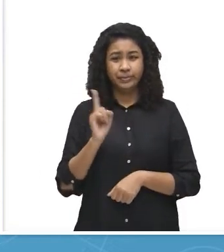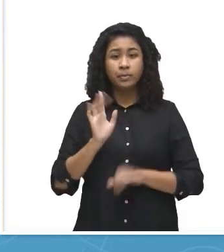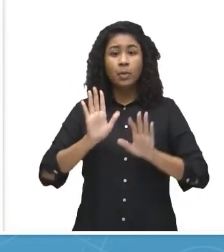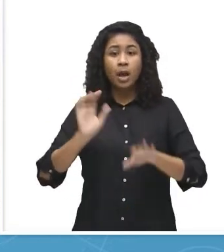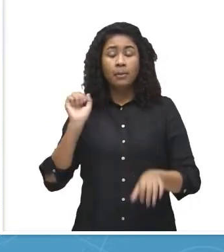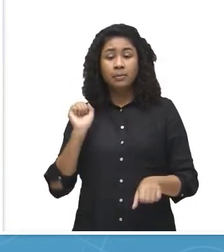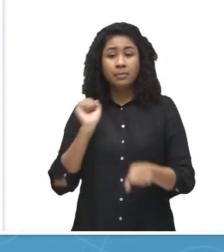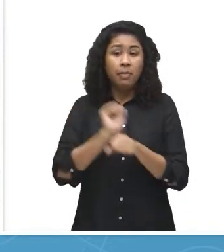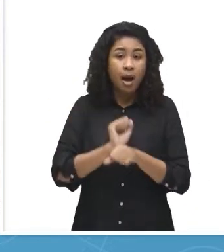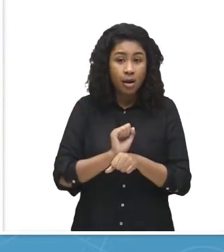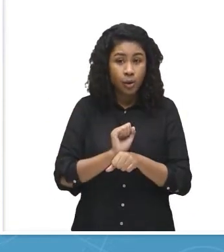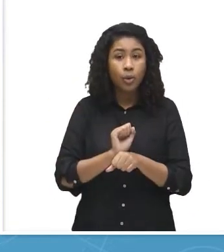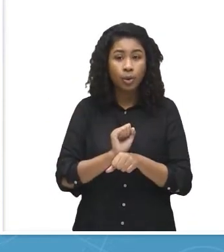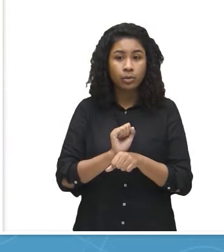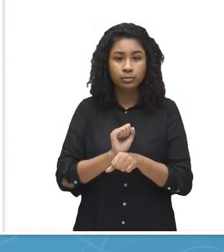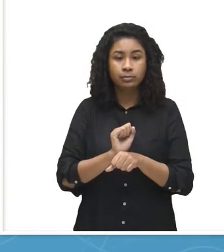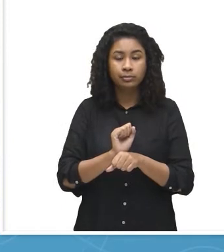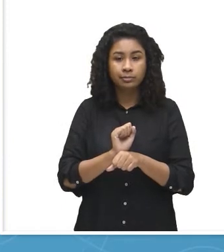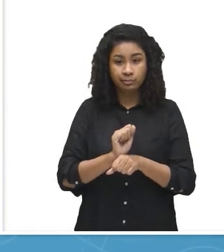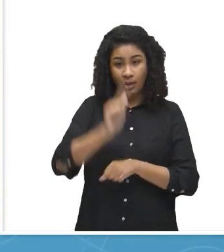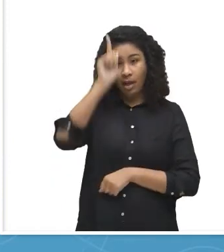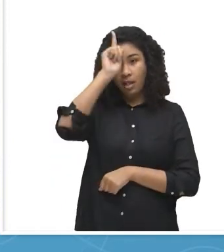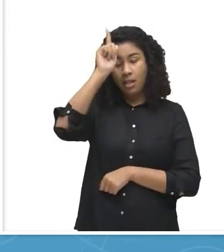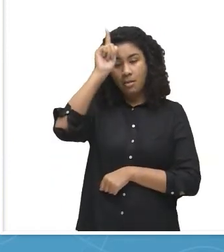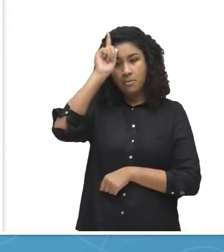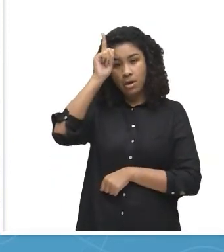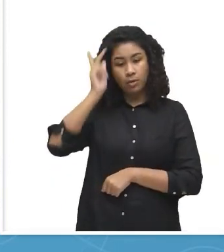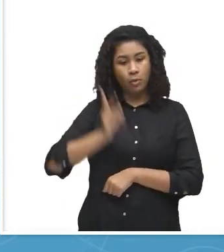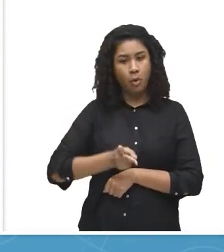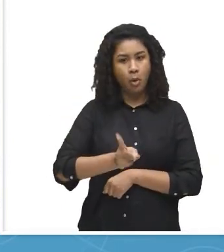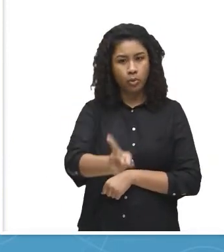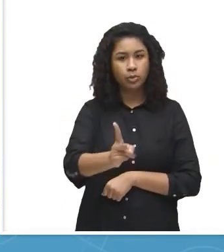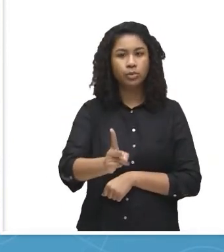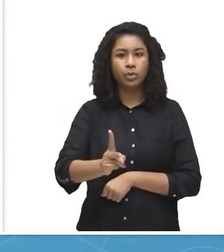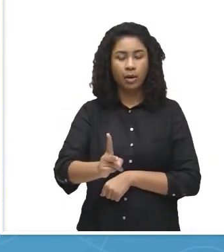avanço principalmente do exército alemão.